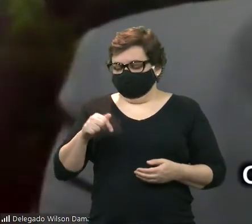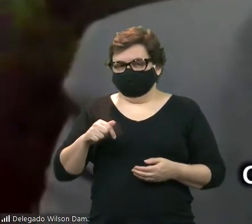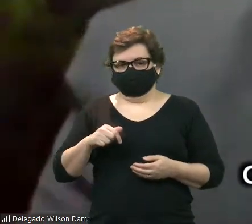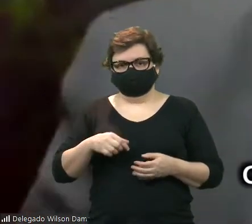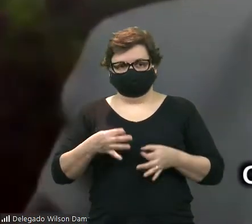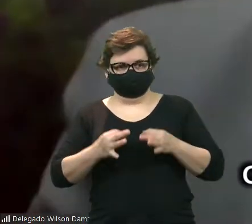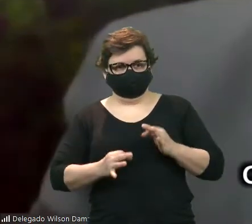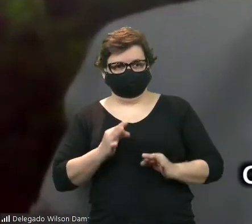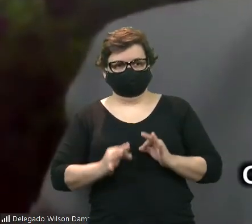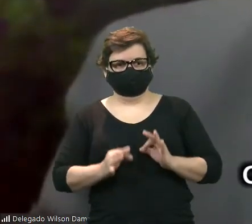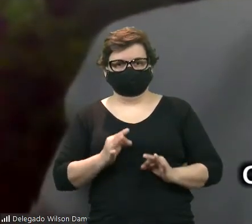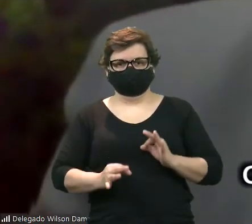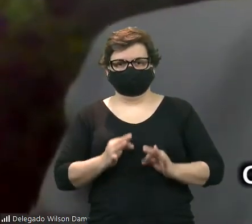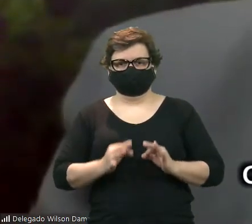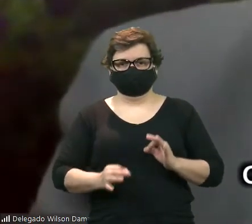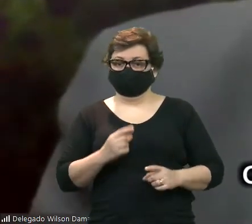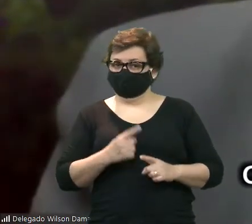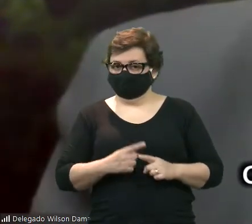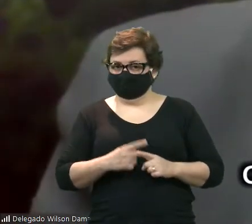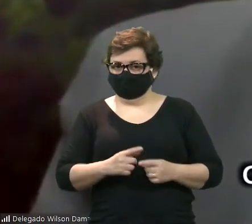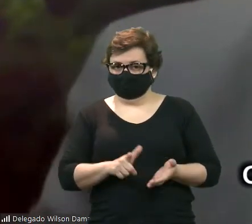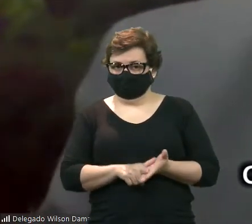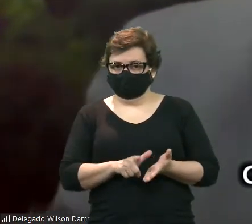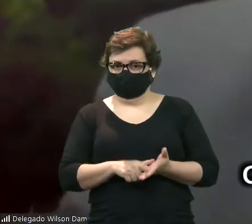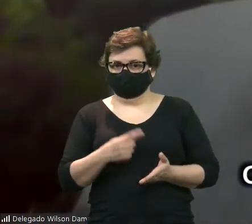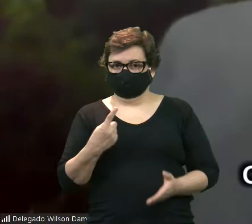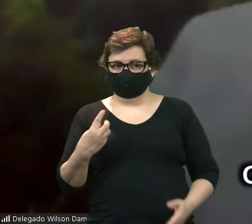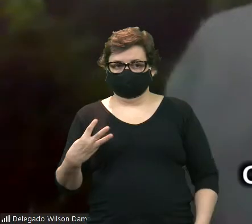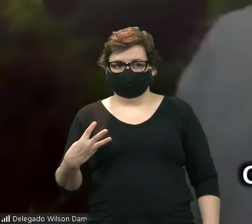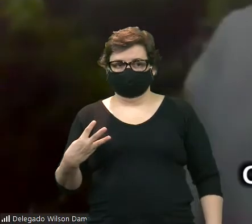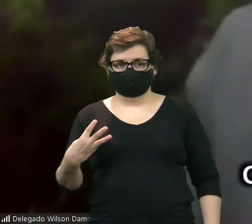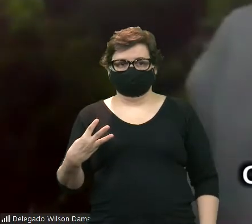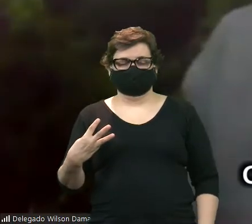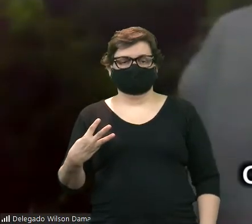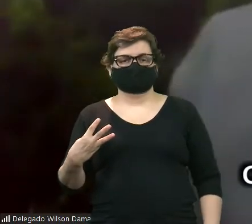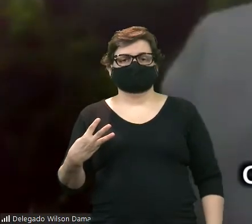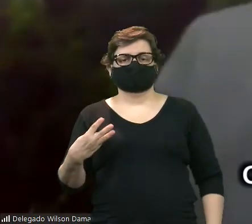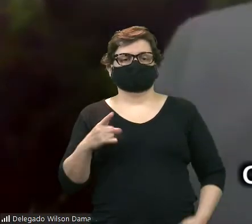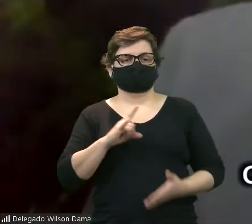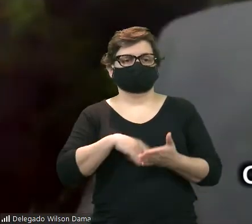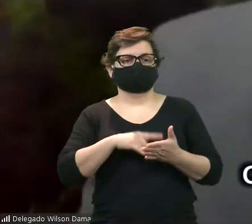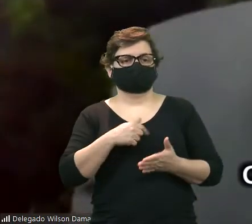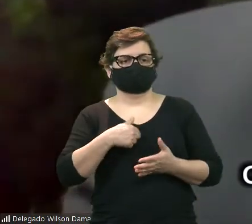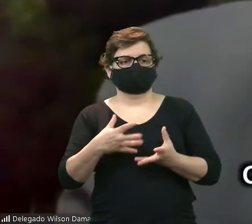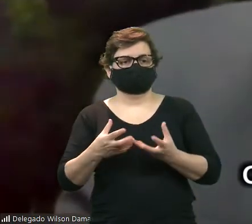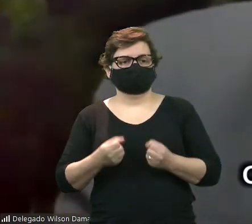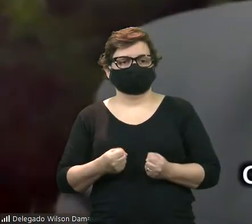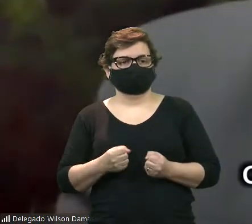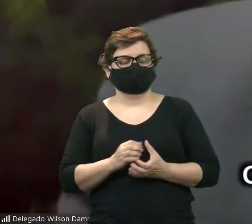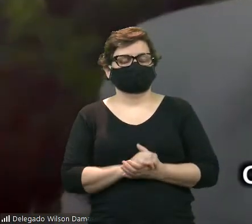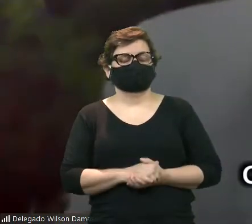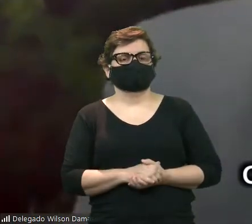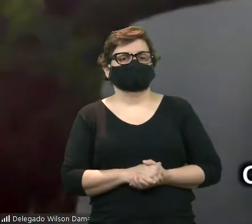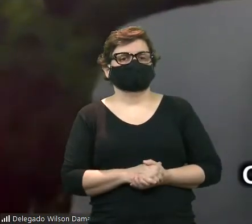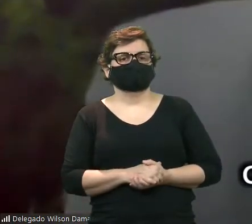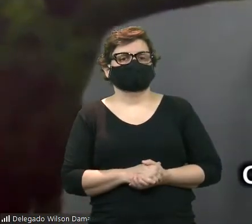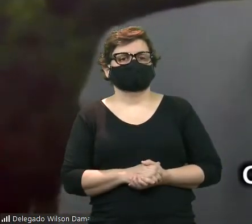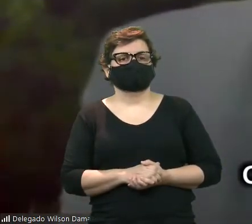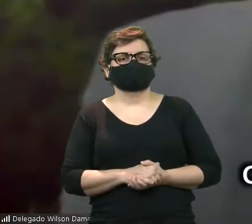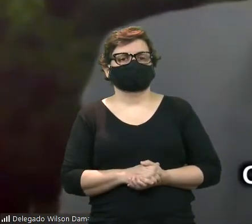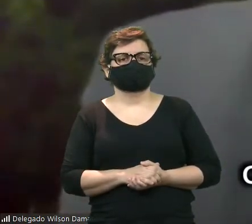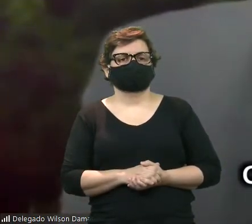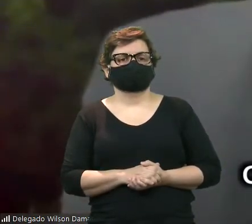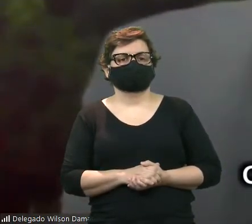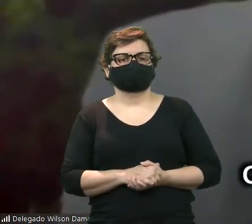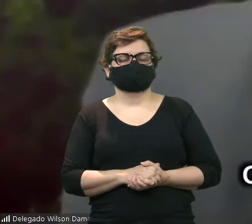de motivos, página 13 aqui do documento que recebi aqui da pauta, diz lá,